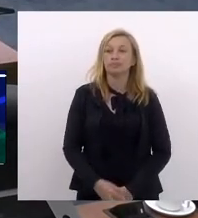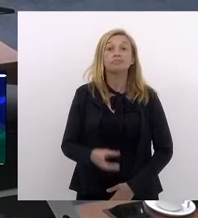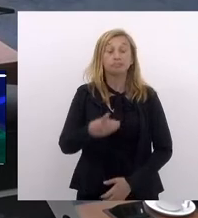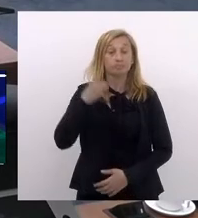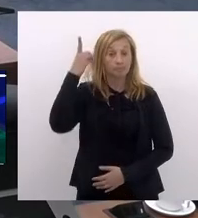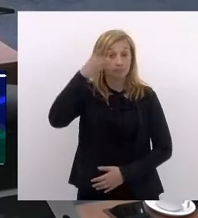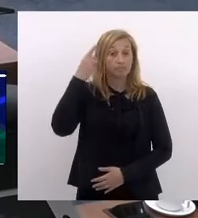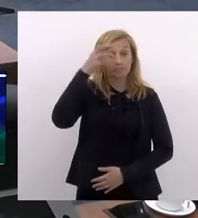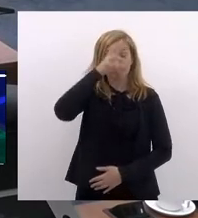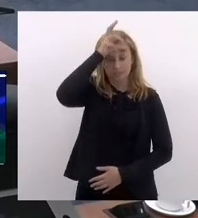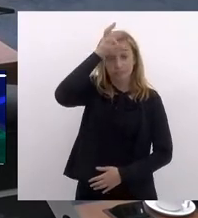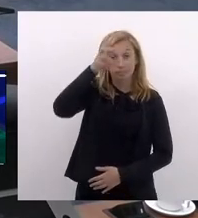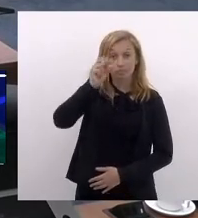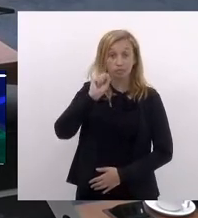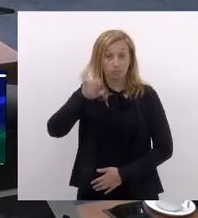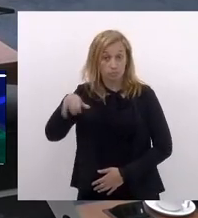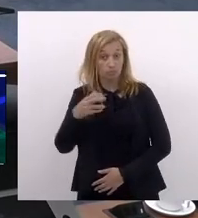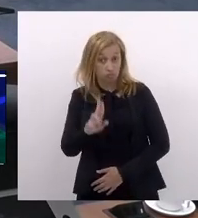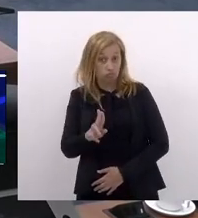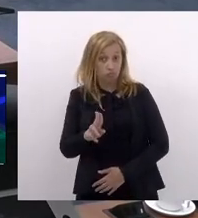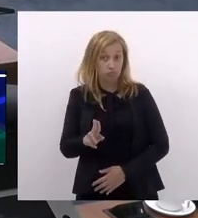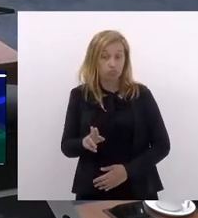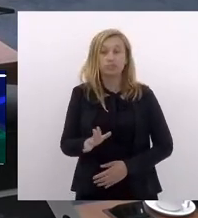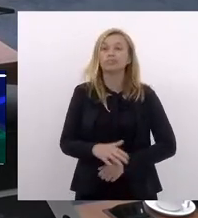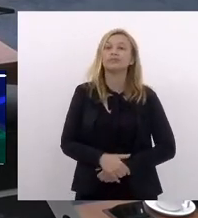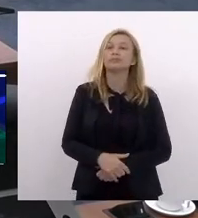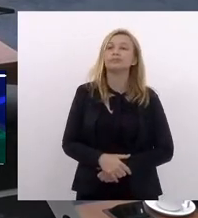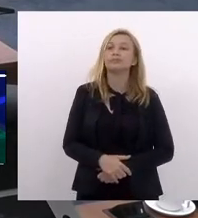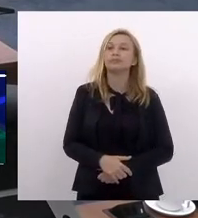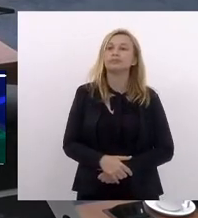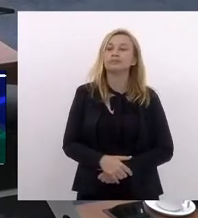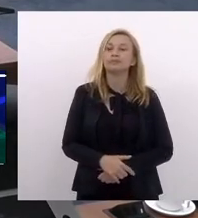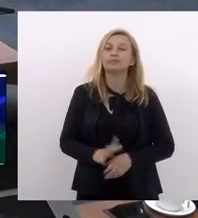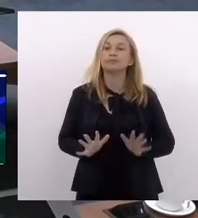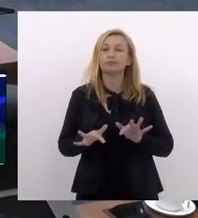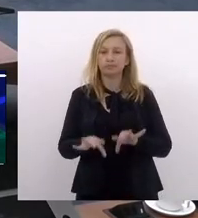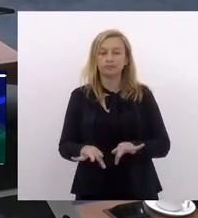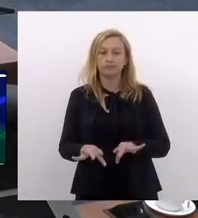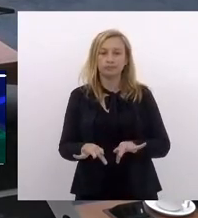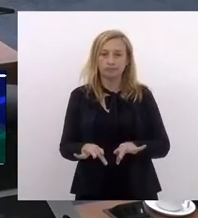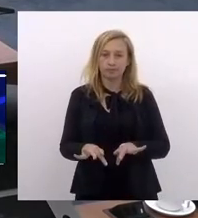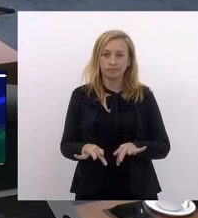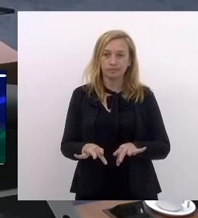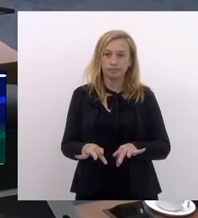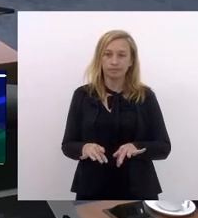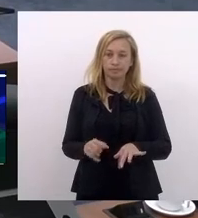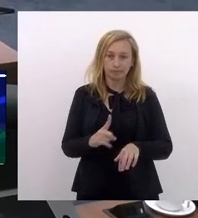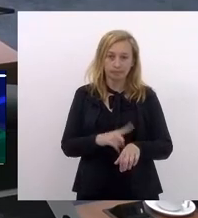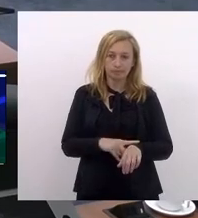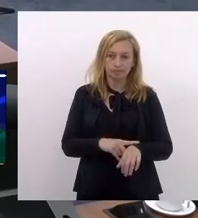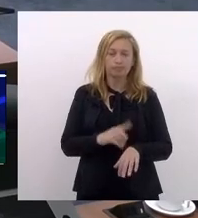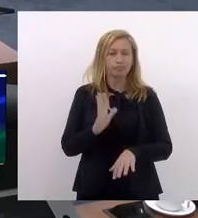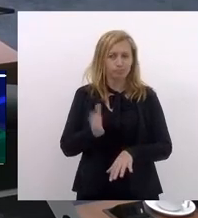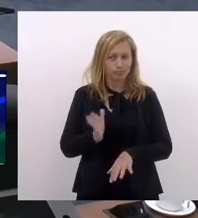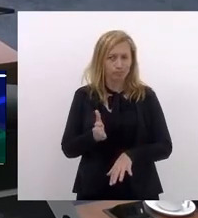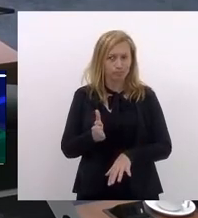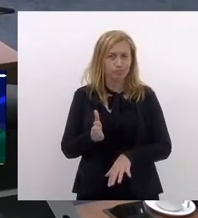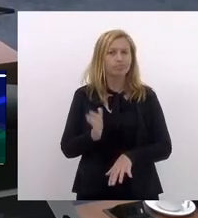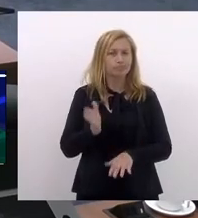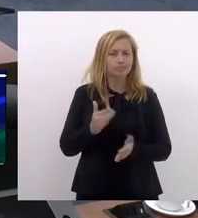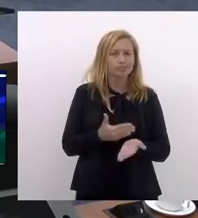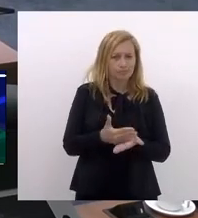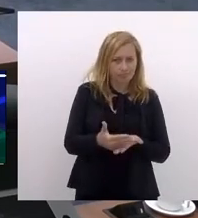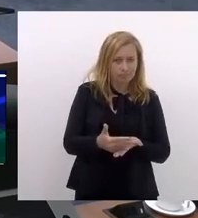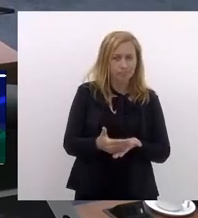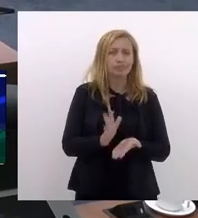Deputada Tia Ju, presidindo o nosso expediente final, já presidiu o expediente inicial,